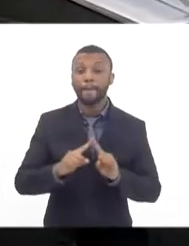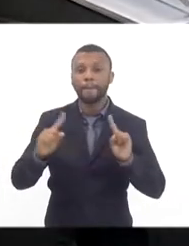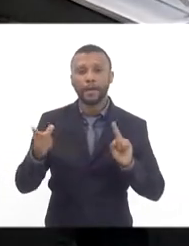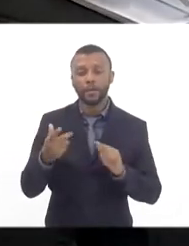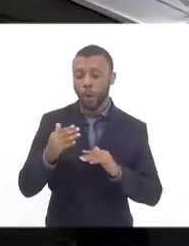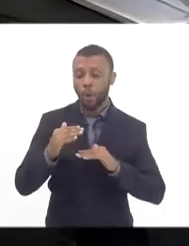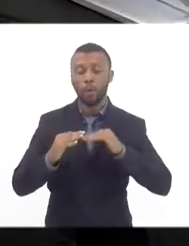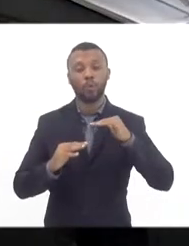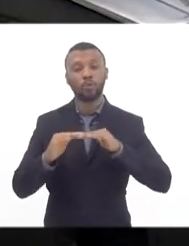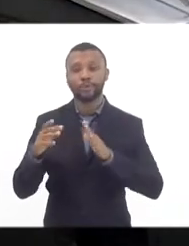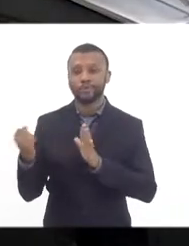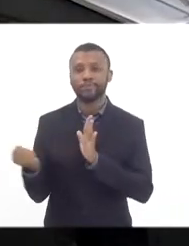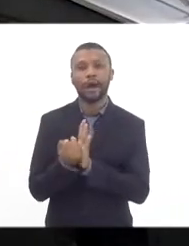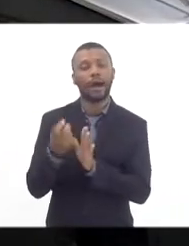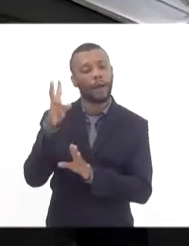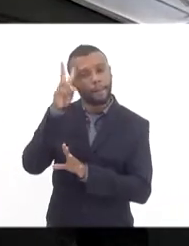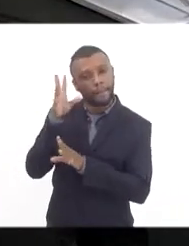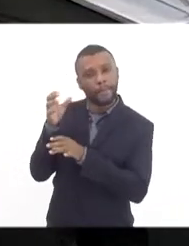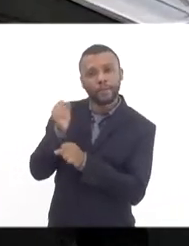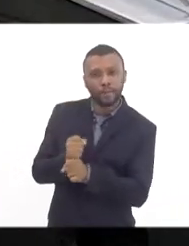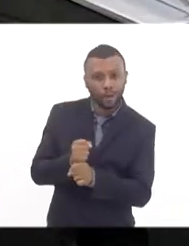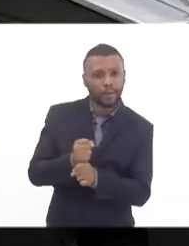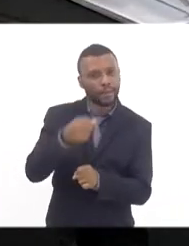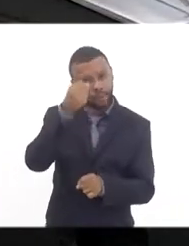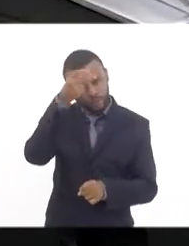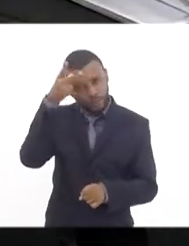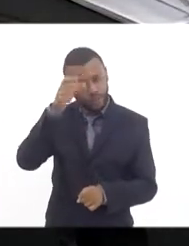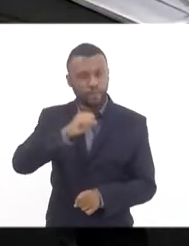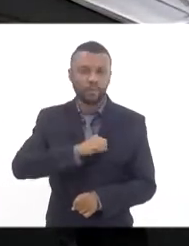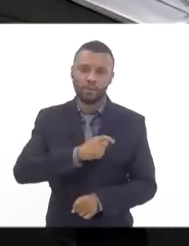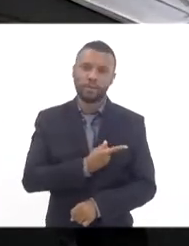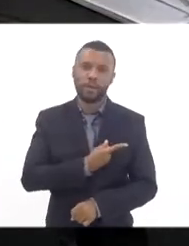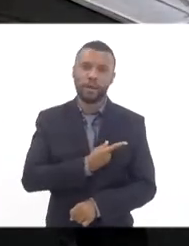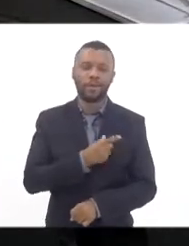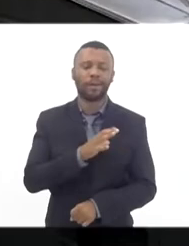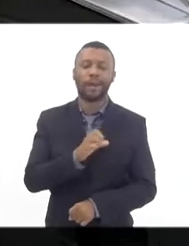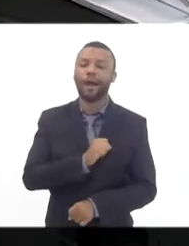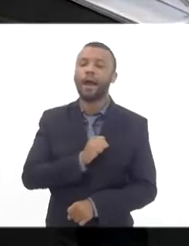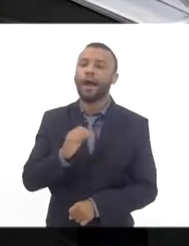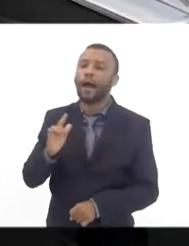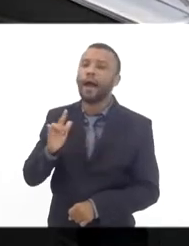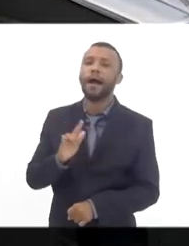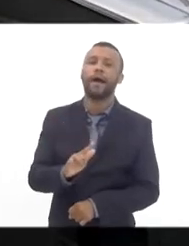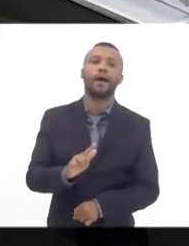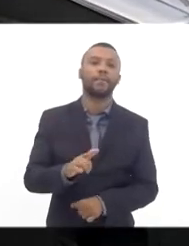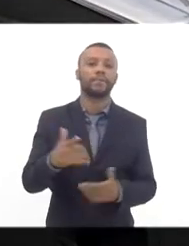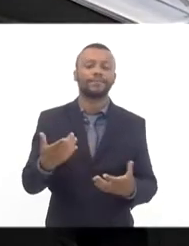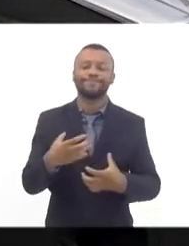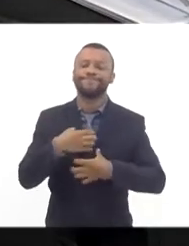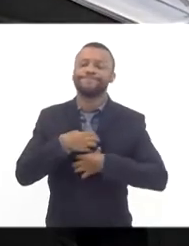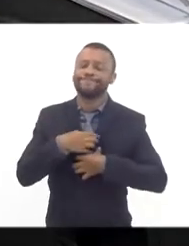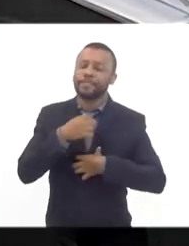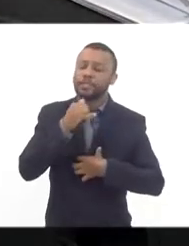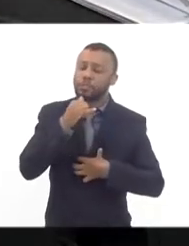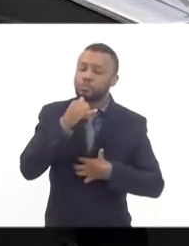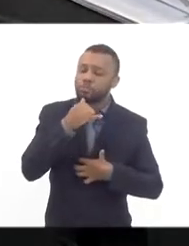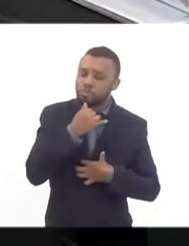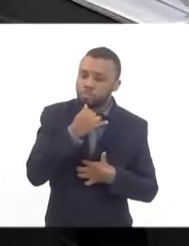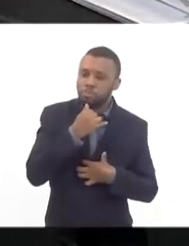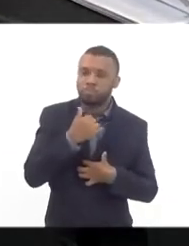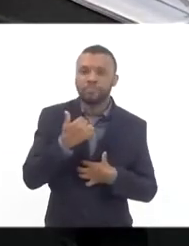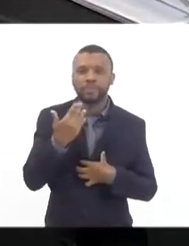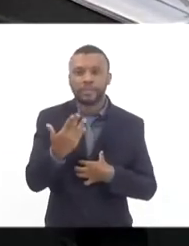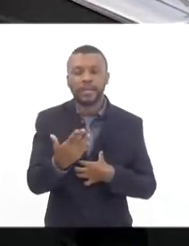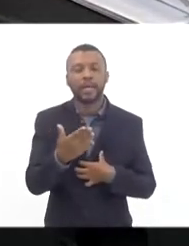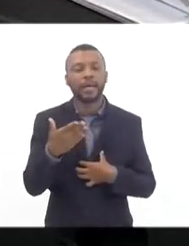uma história dentro da minha cidade, que eu amo muito. Então, causa tristeza. Você ir